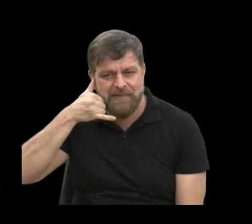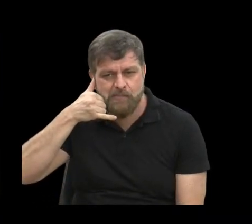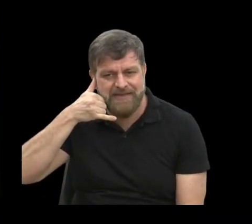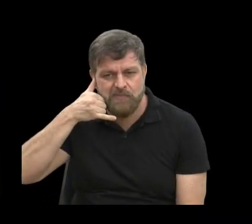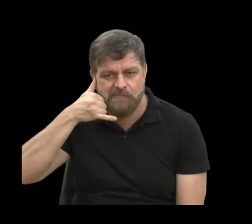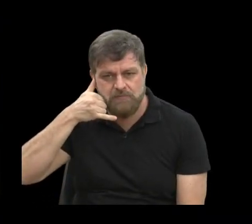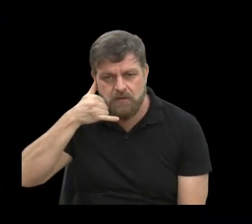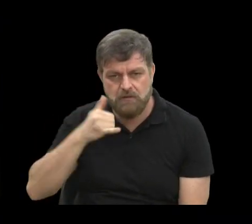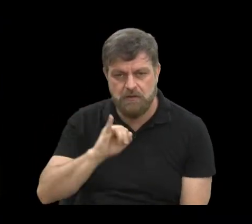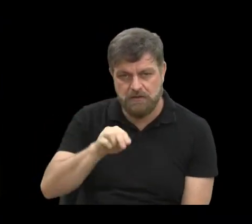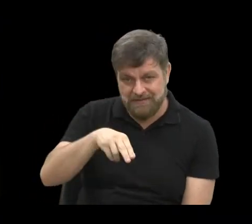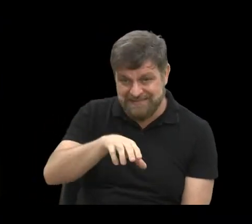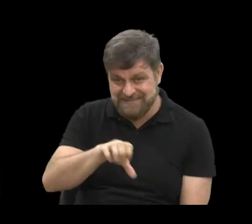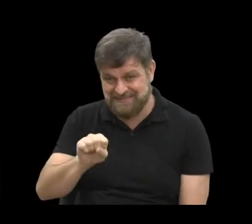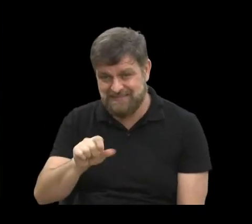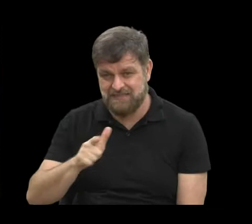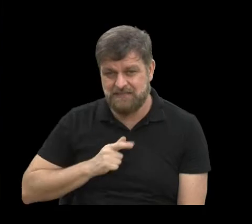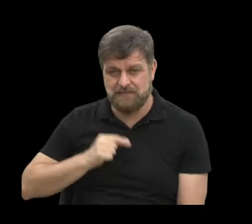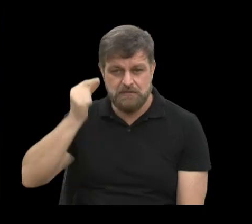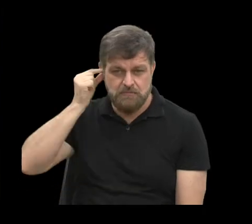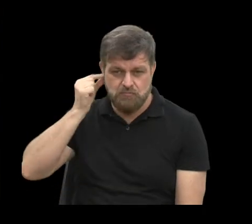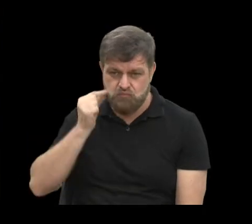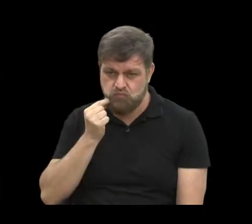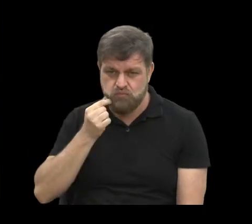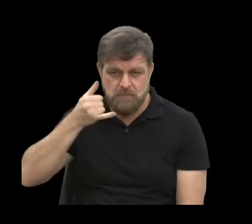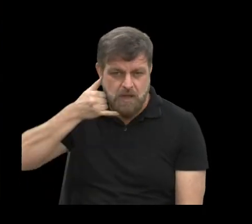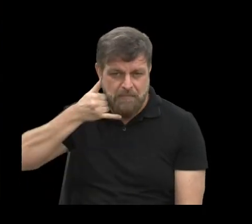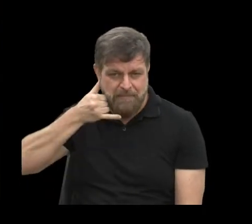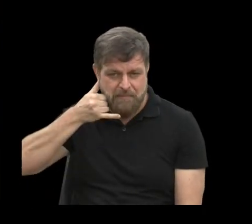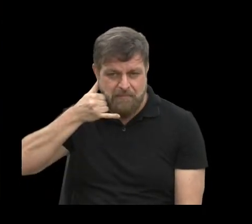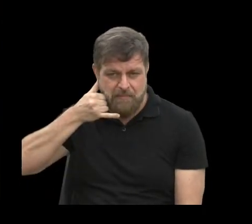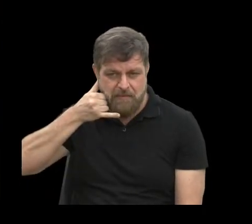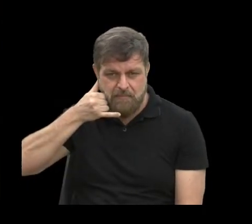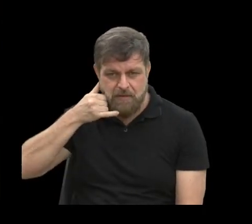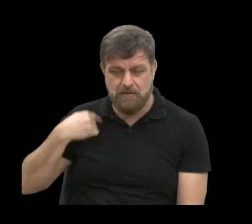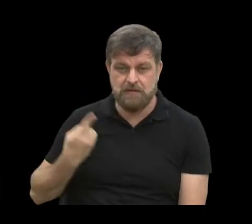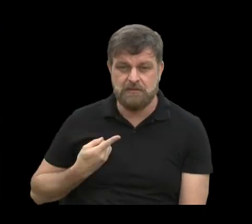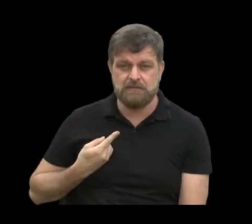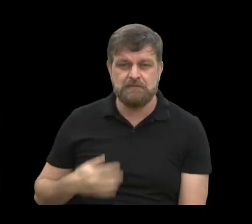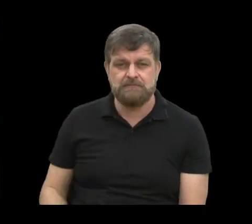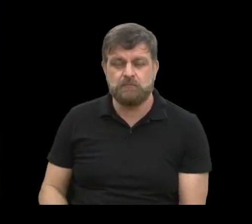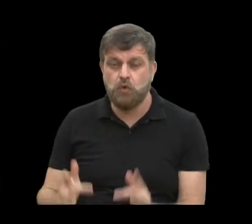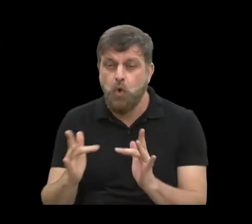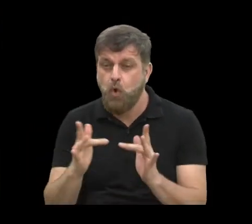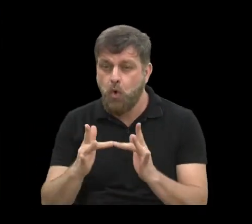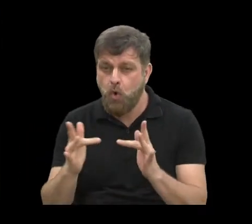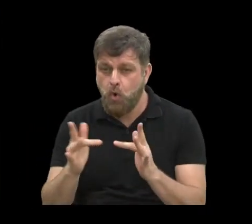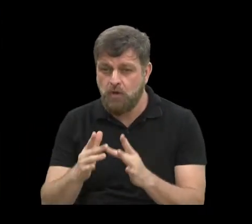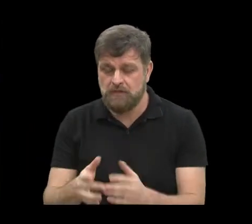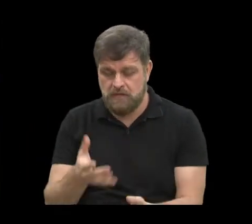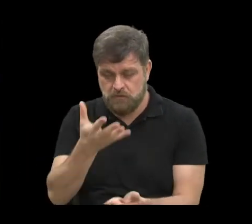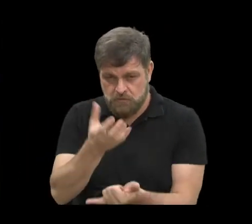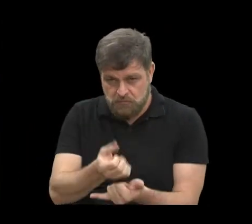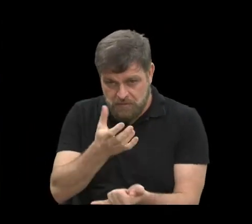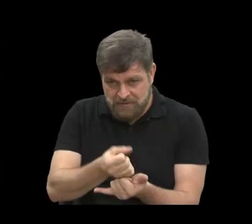INSS com o fone e os nossos dados de contato, tanto do aplicativo, do site, né,